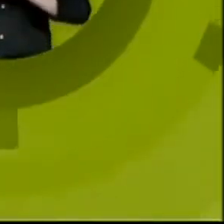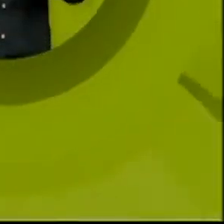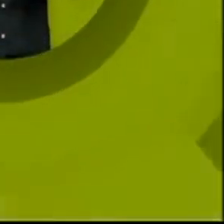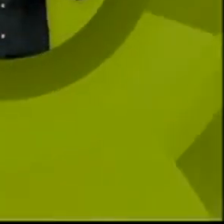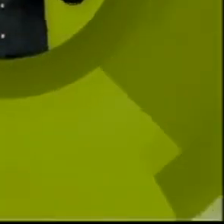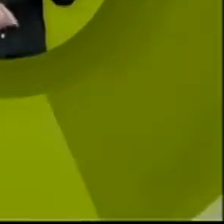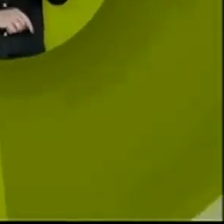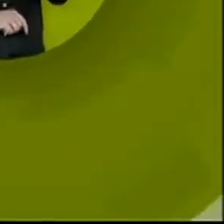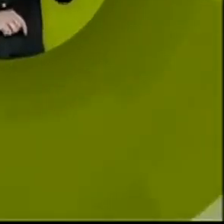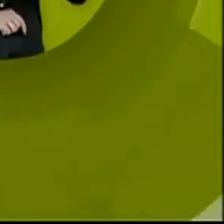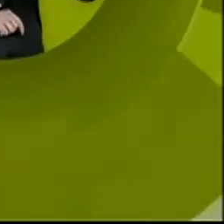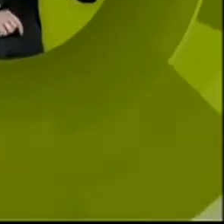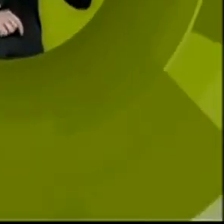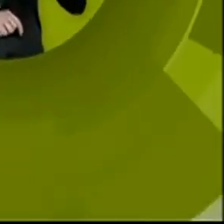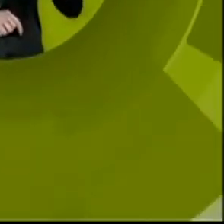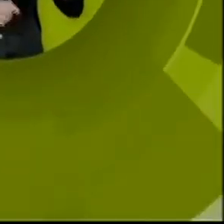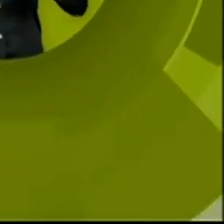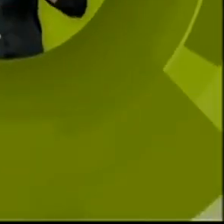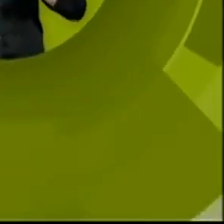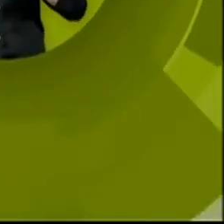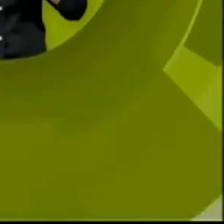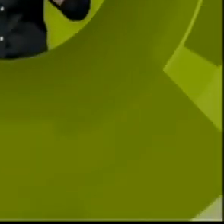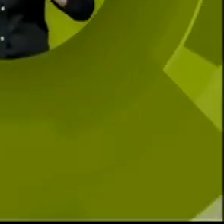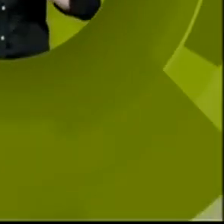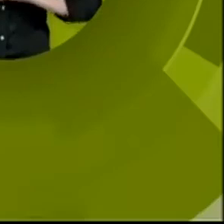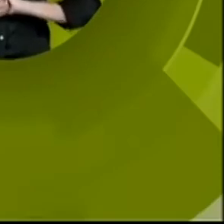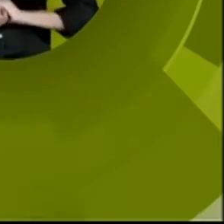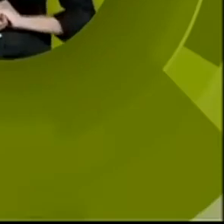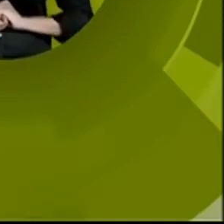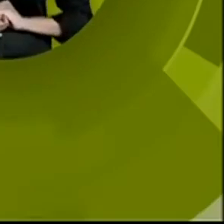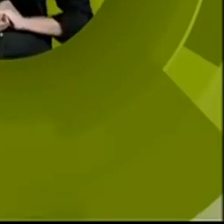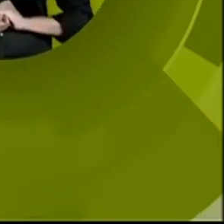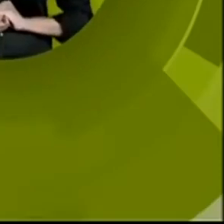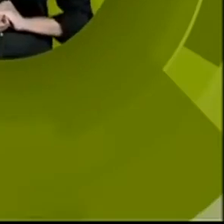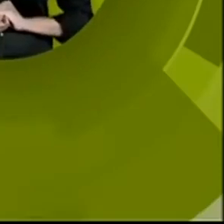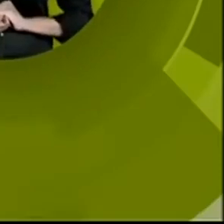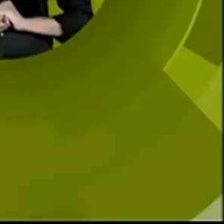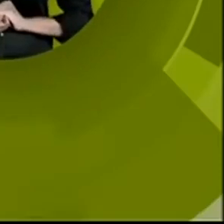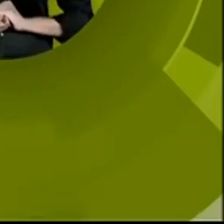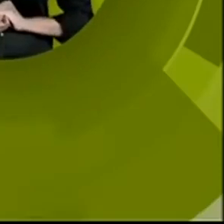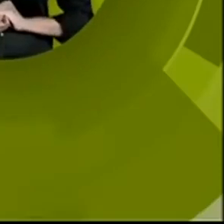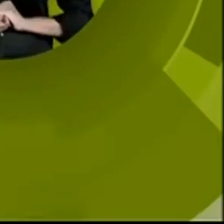O programa a seguir é livre para todos os públicos.